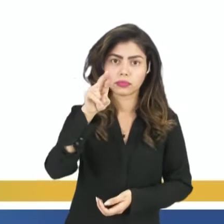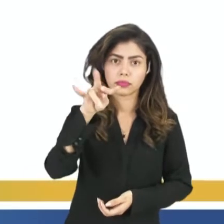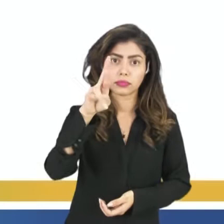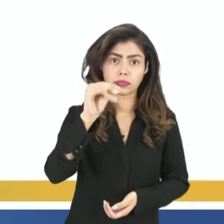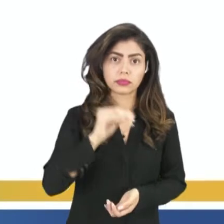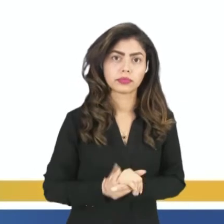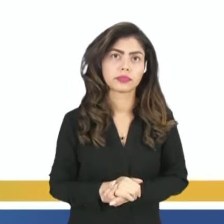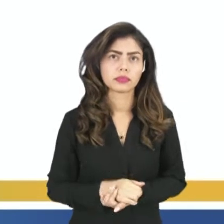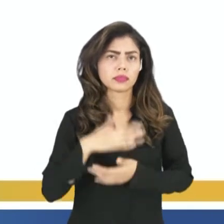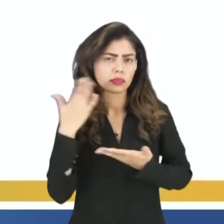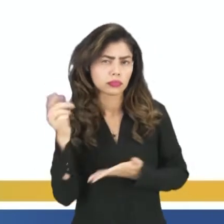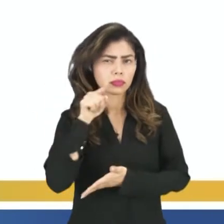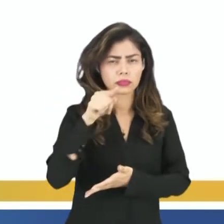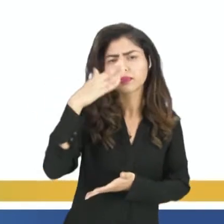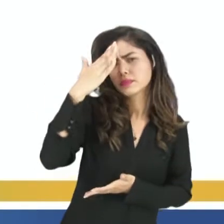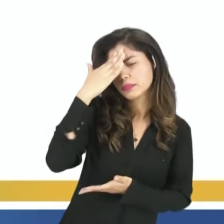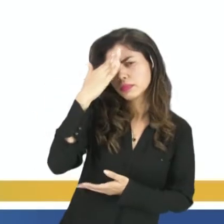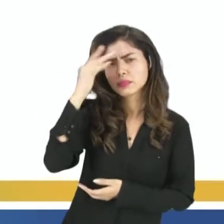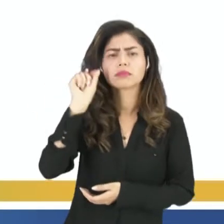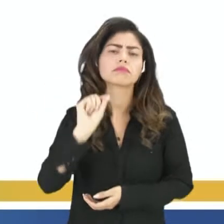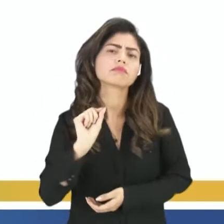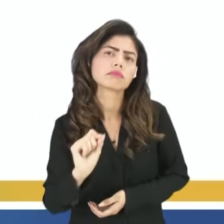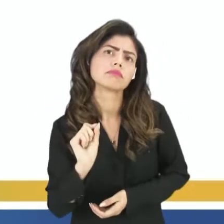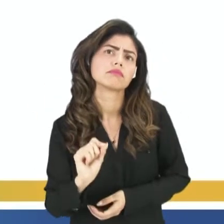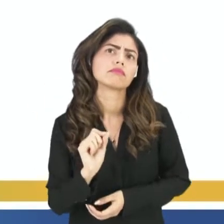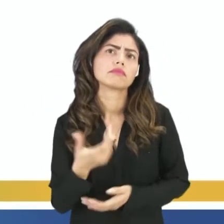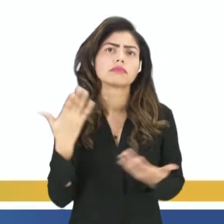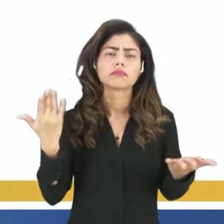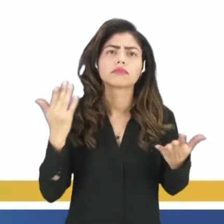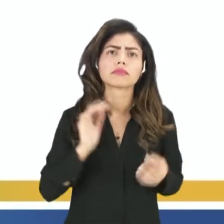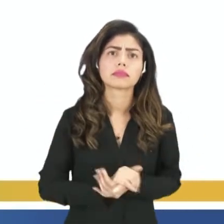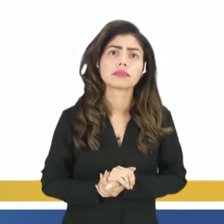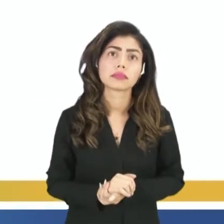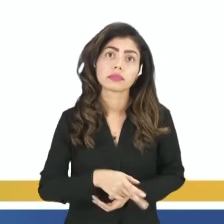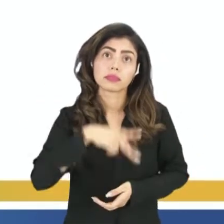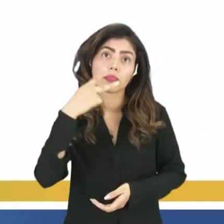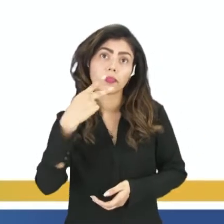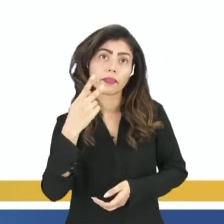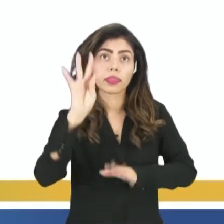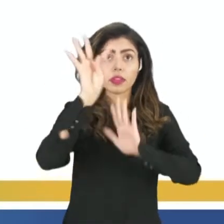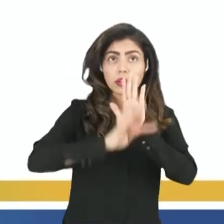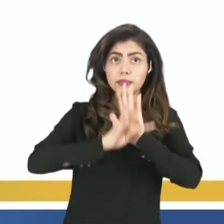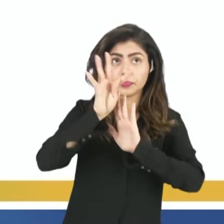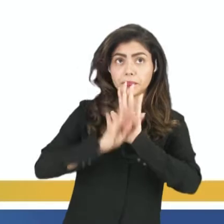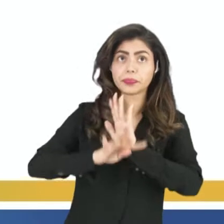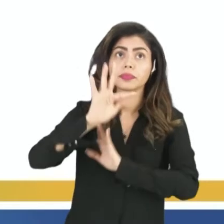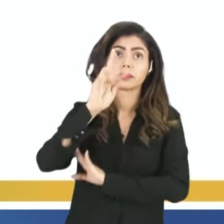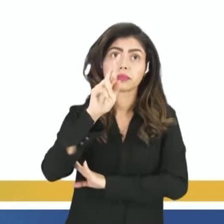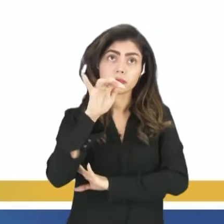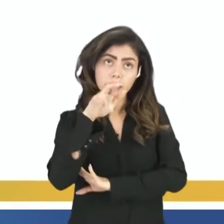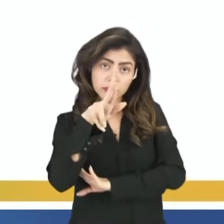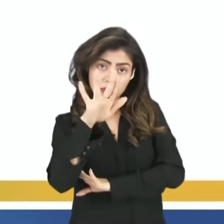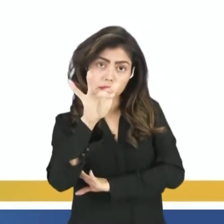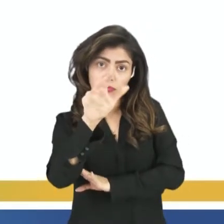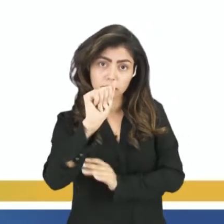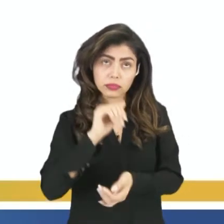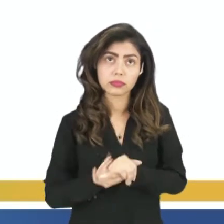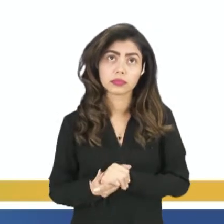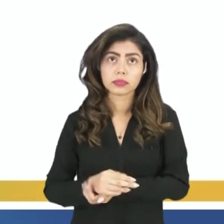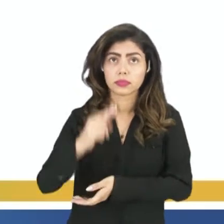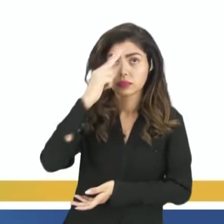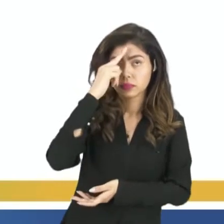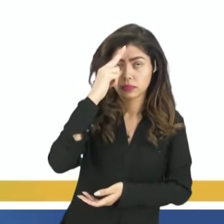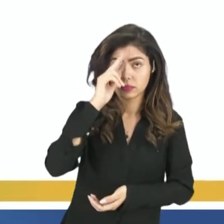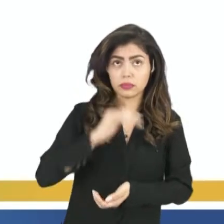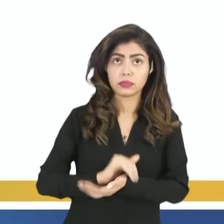quero que você compreenda o que é frequência relativa. Ele disse aqui no texto que a frequência relativa é a razão